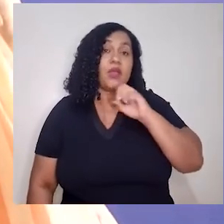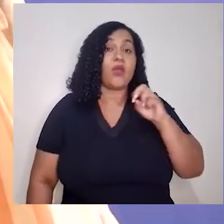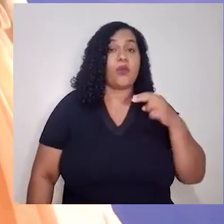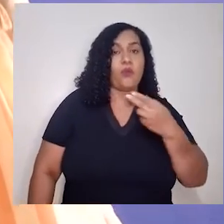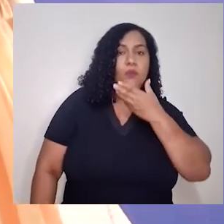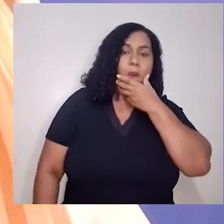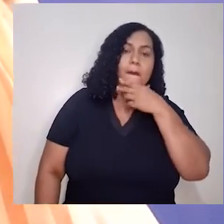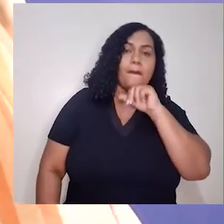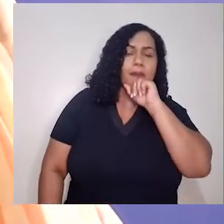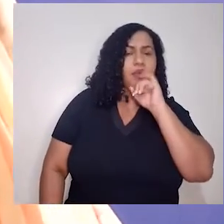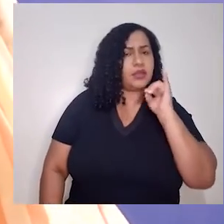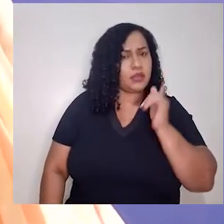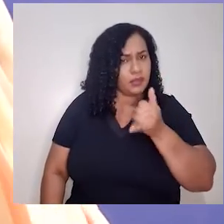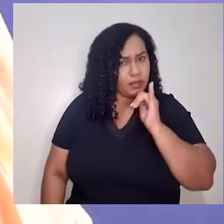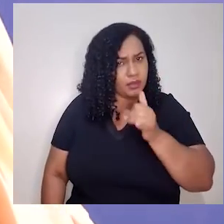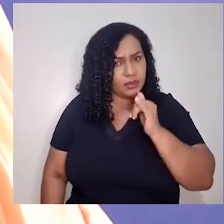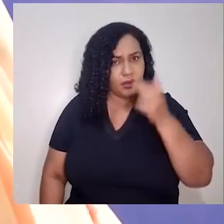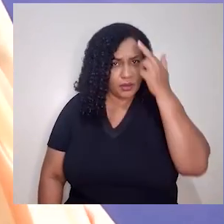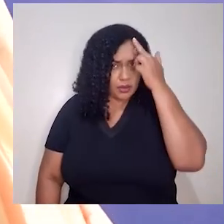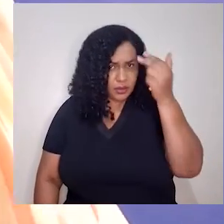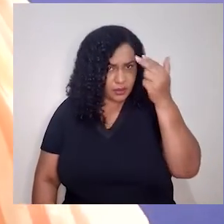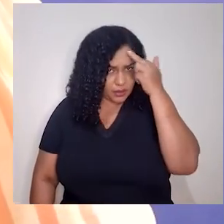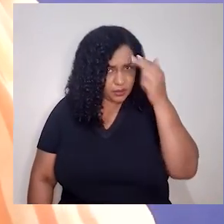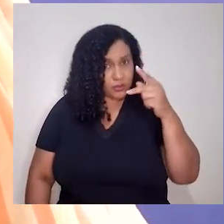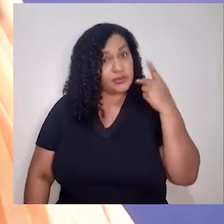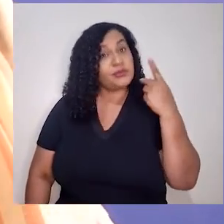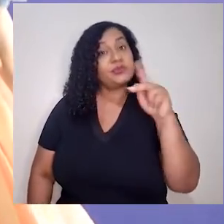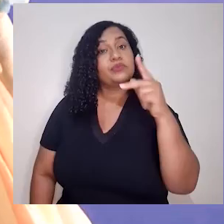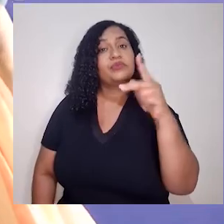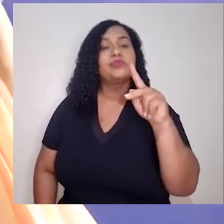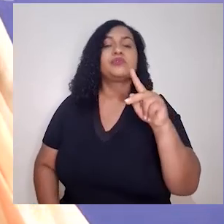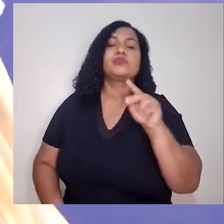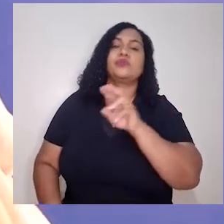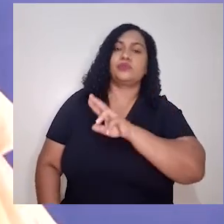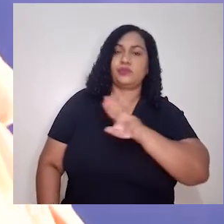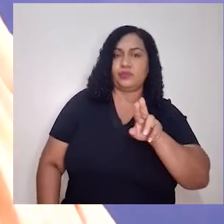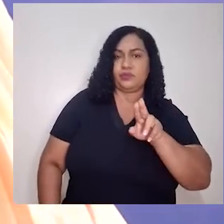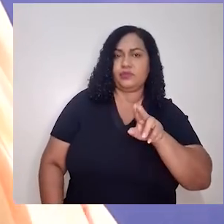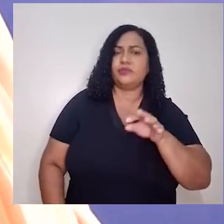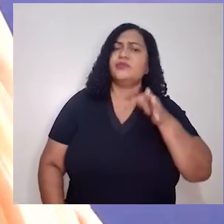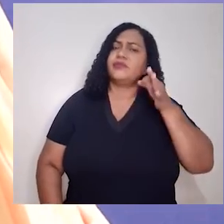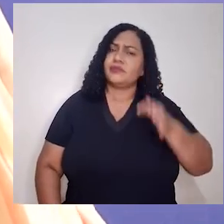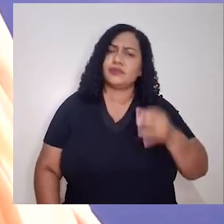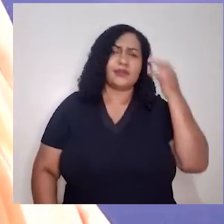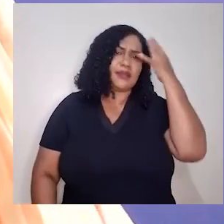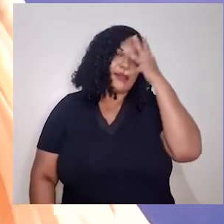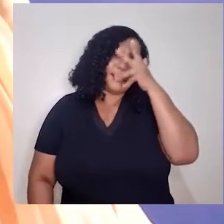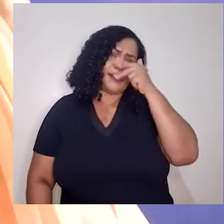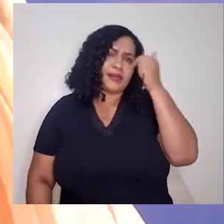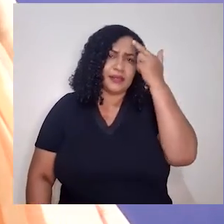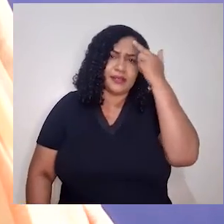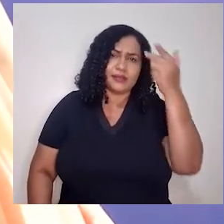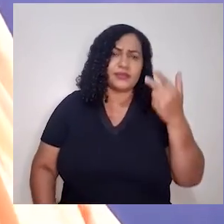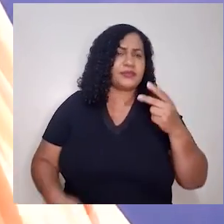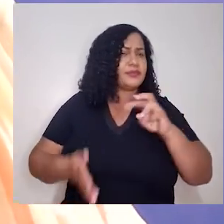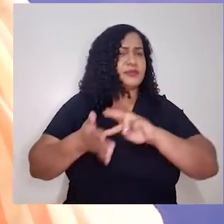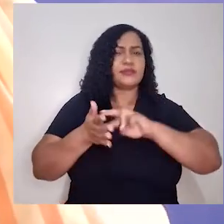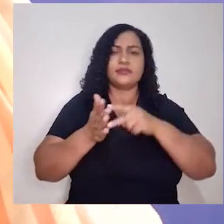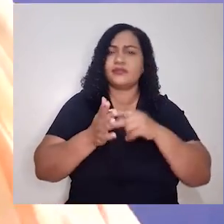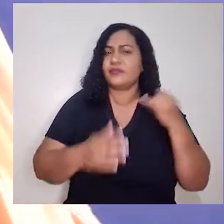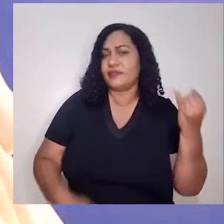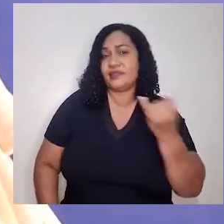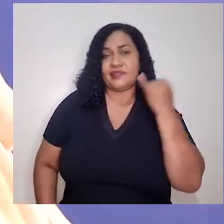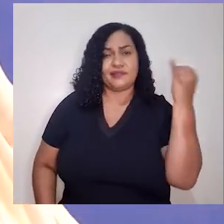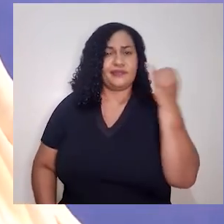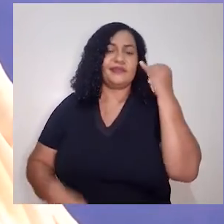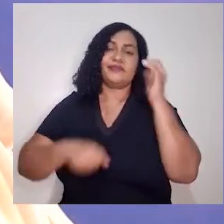a mamãe ou para o papai para contar a historinha do seu nome. Tenho certeza que é uma linda história, cheia